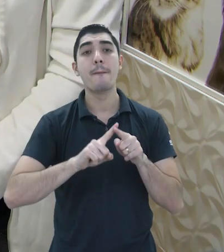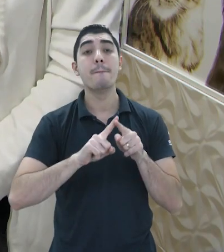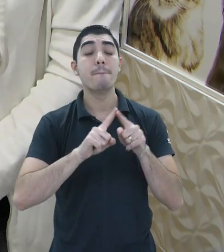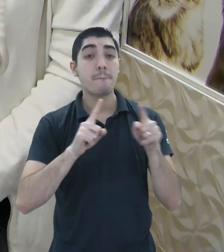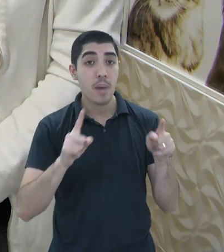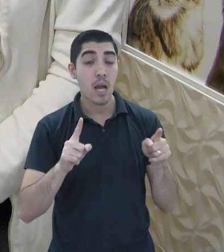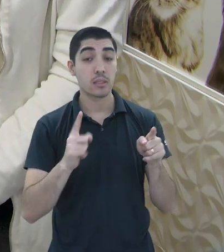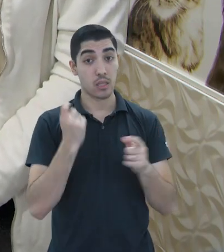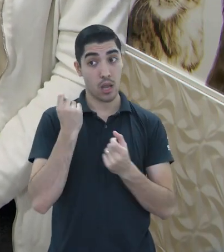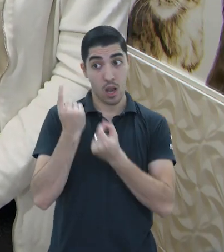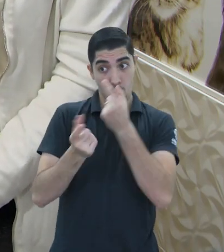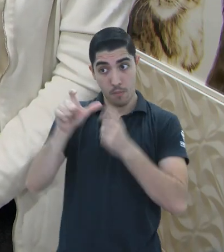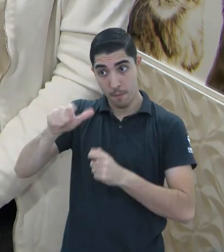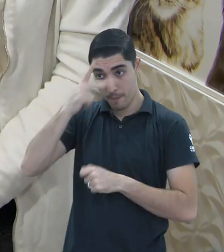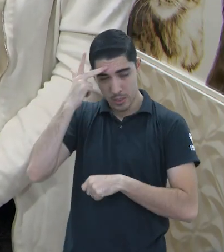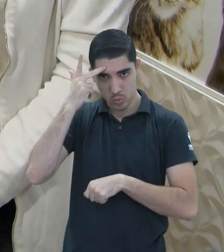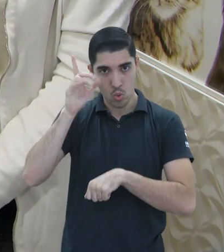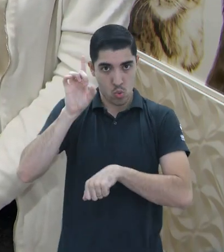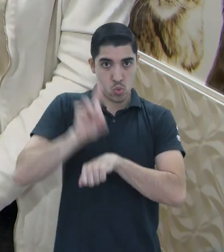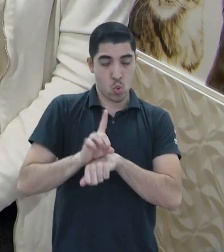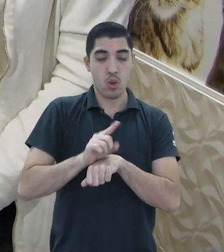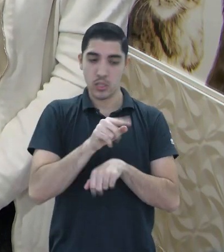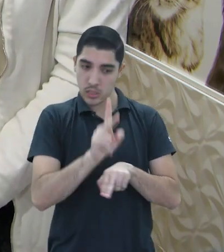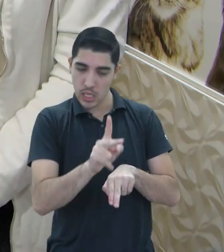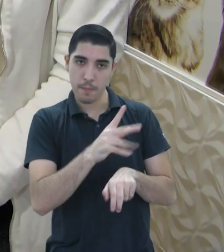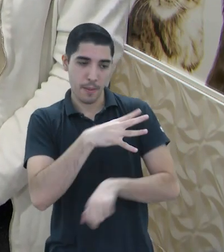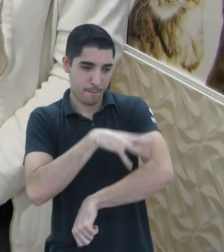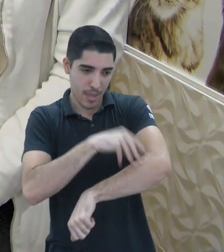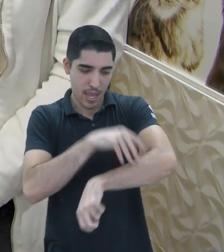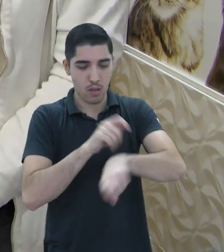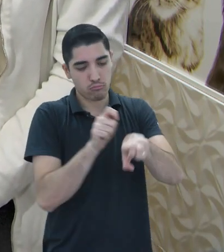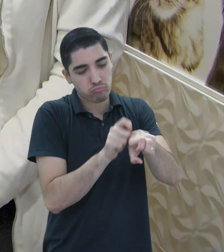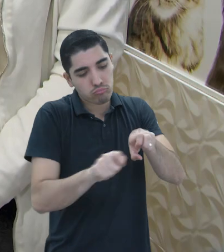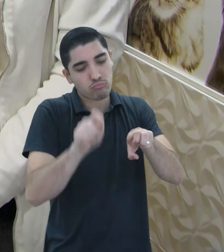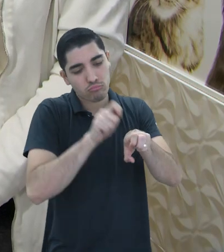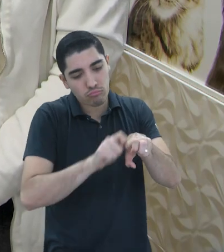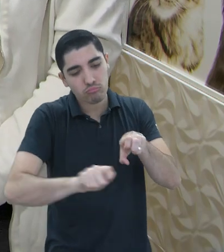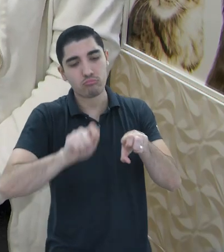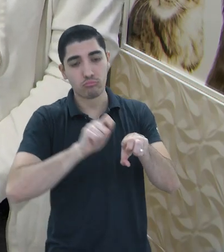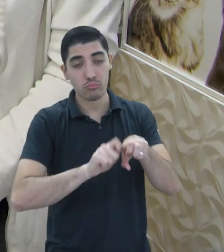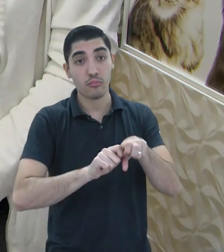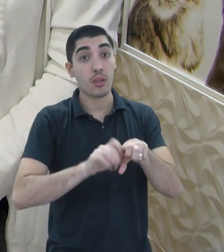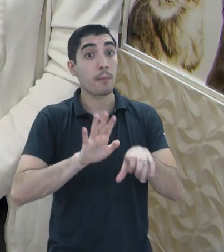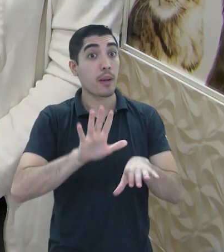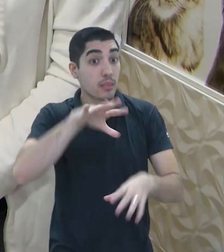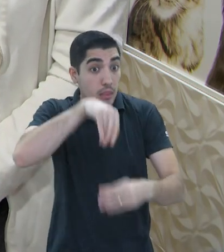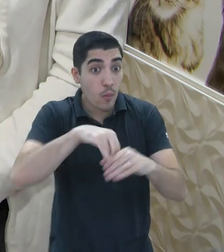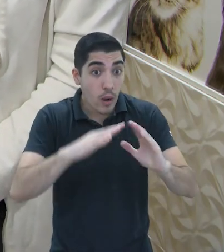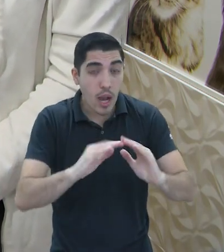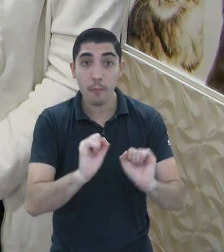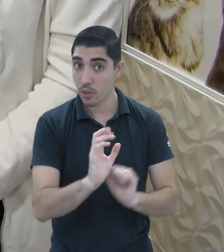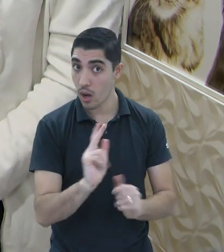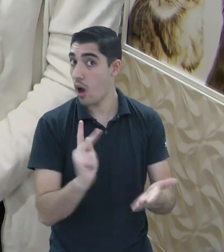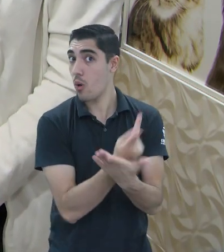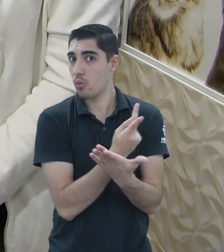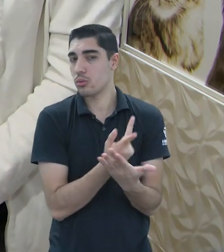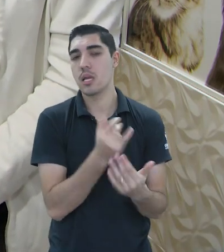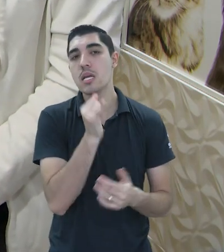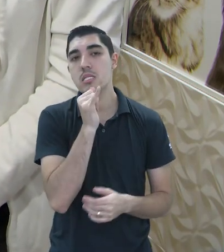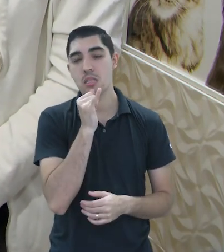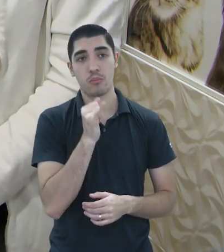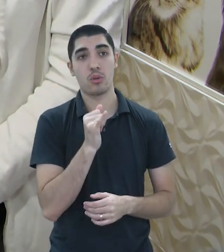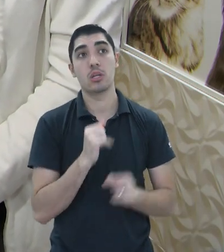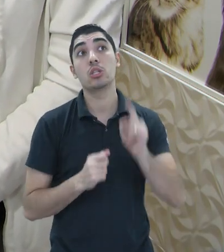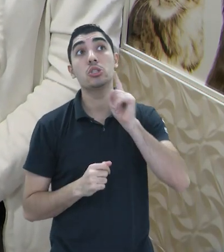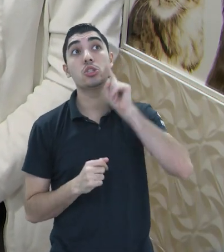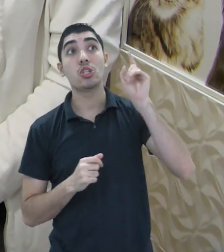acontece bastante é de alguns tutores que são bem responsáveis telarem as casas, deixarem eles lá dentro o tempo todo e dentro de casa às vezes pode acontecer alguma